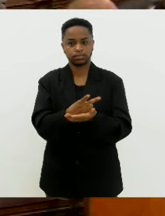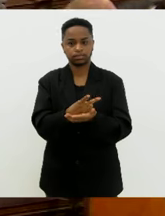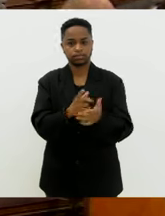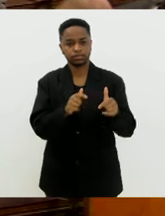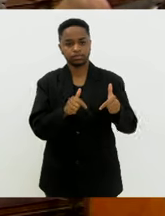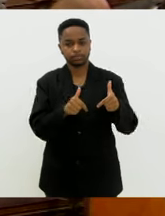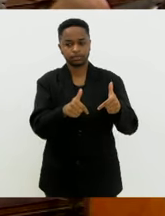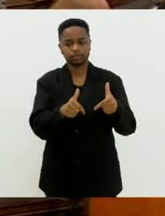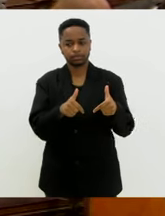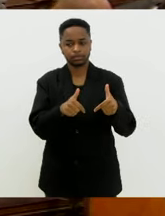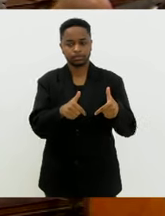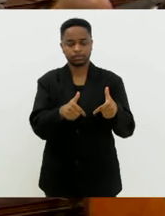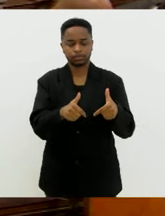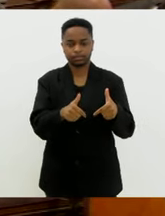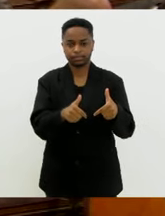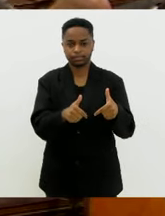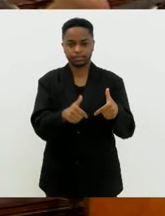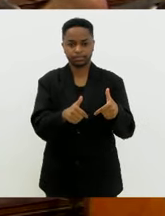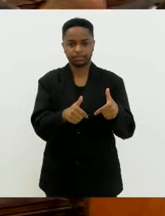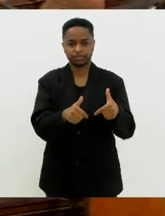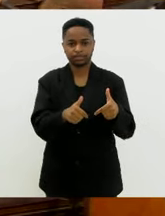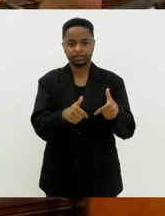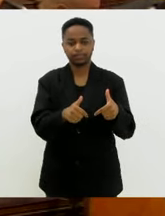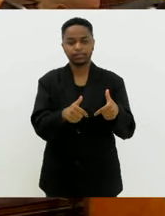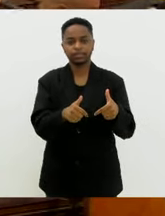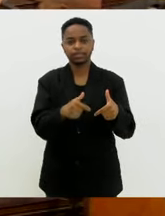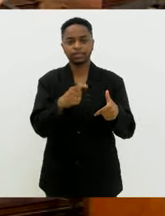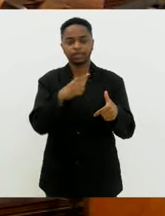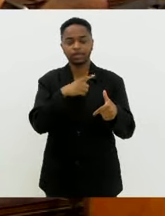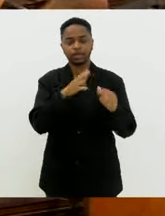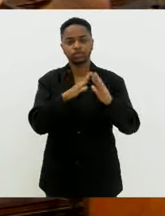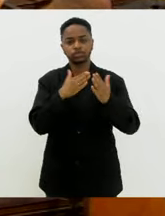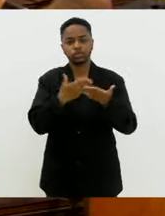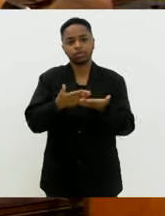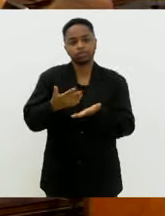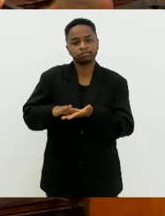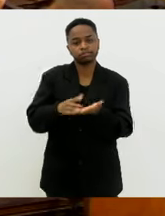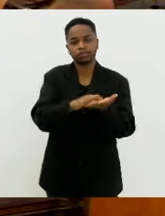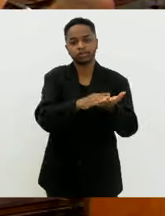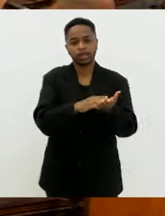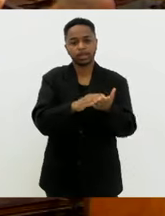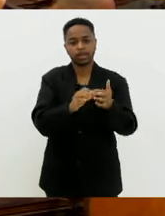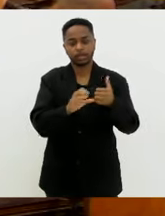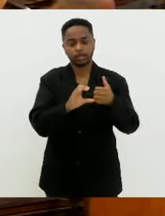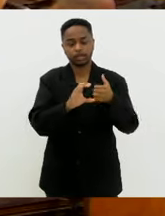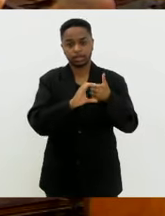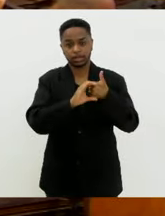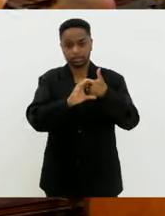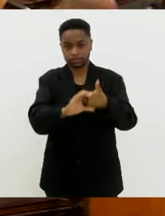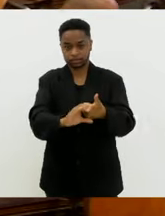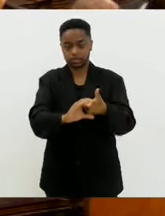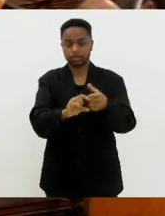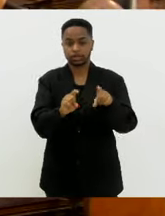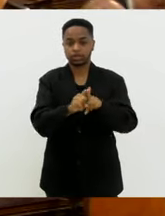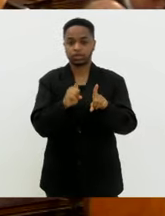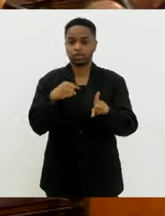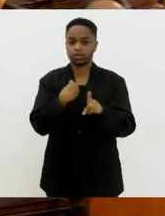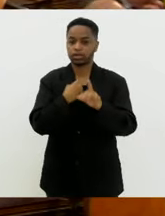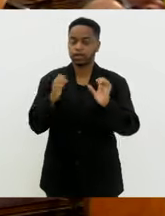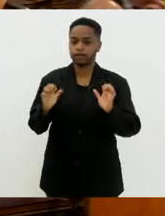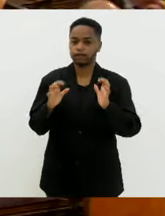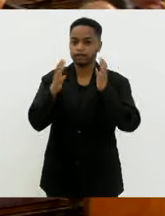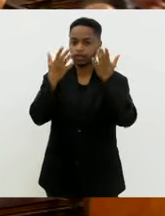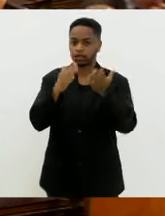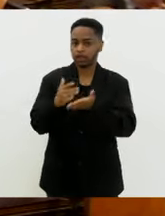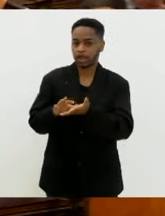efetivamente o nosso Malafaia, uma bela escola de samba cristã. Nos nossos eventos carnavais da